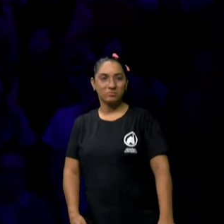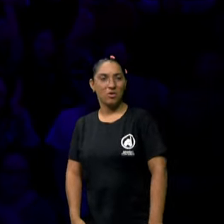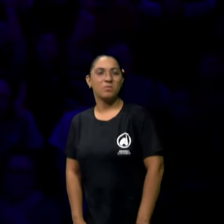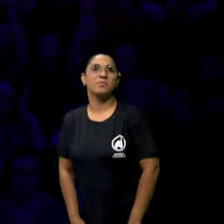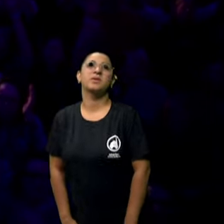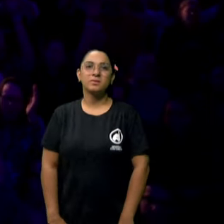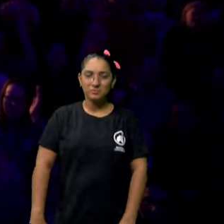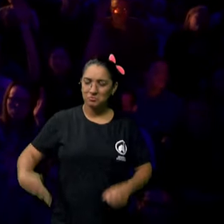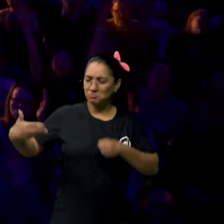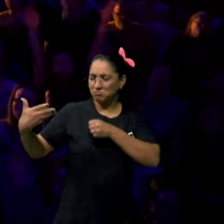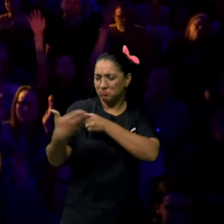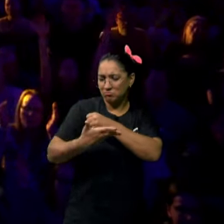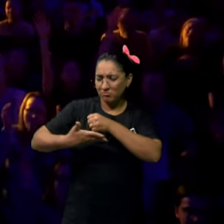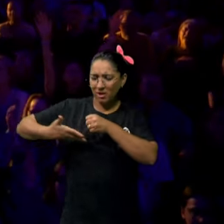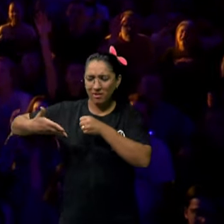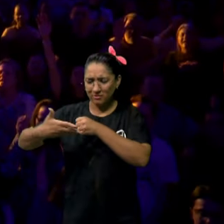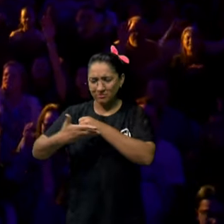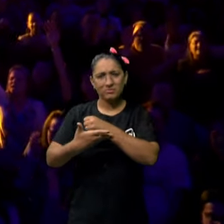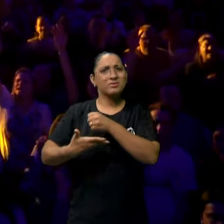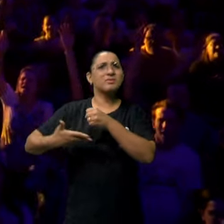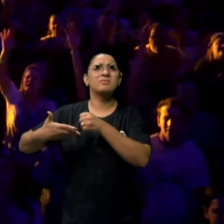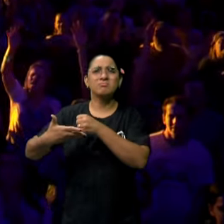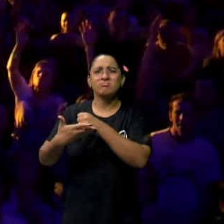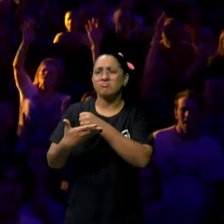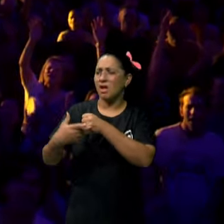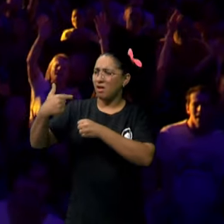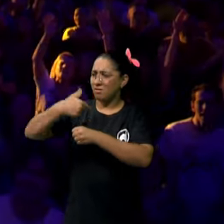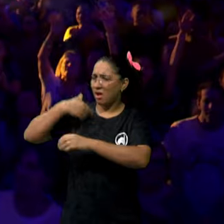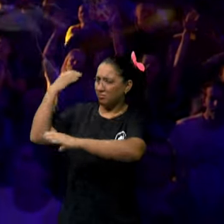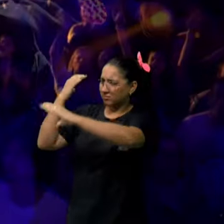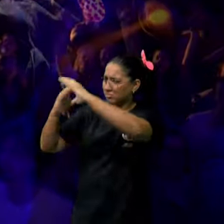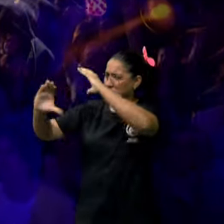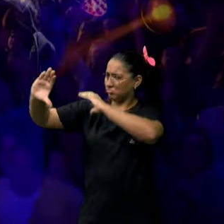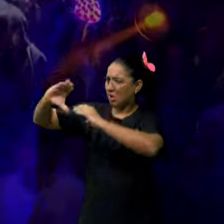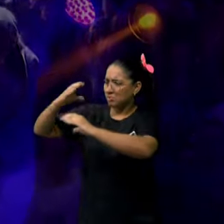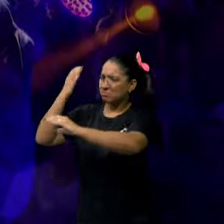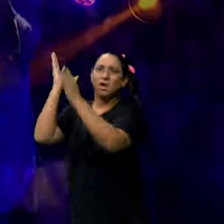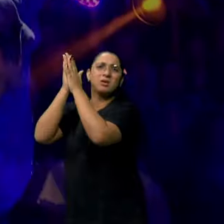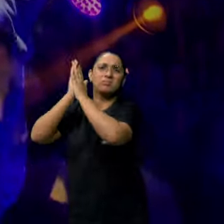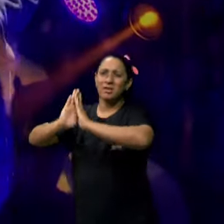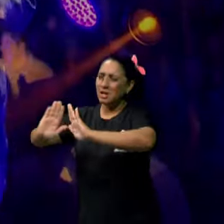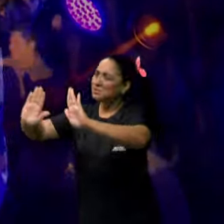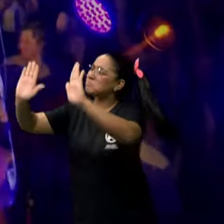estou voltando a essência adoração